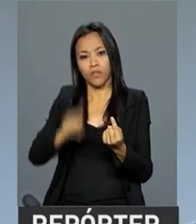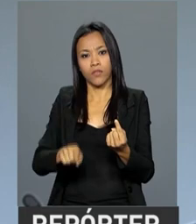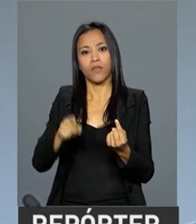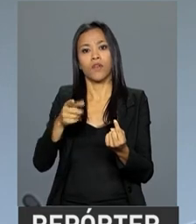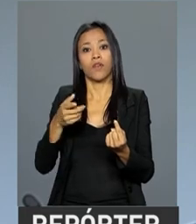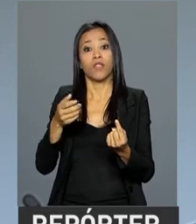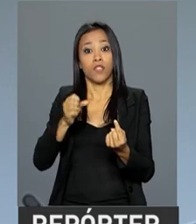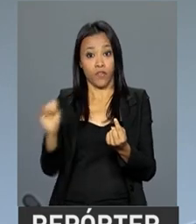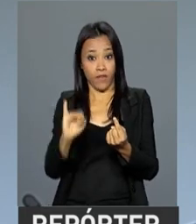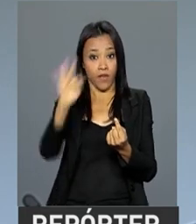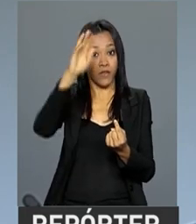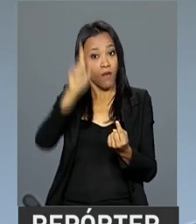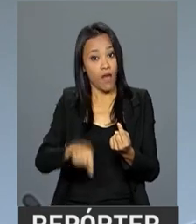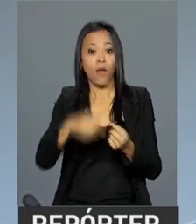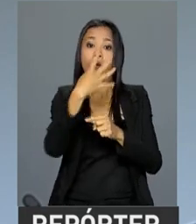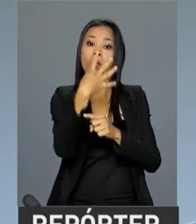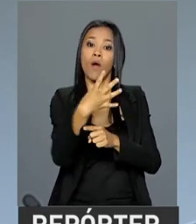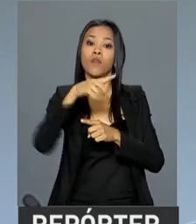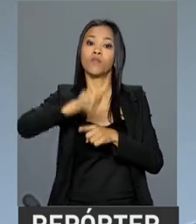país será de